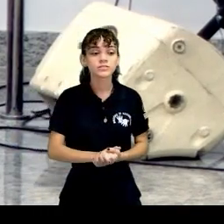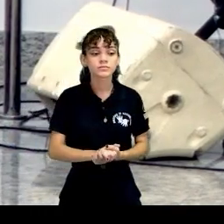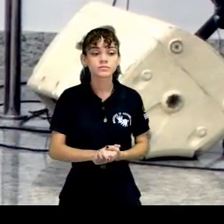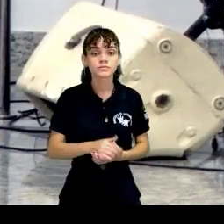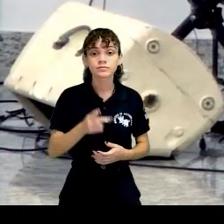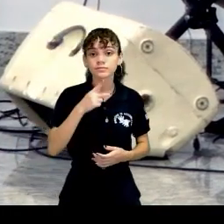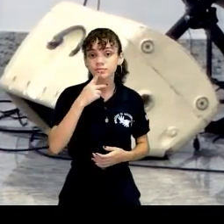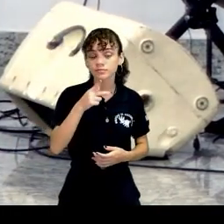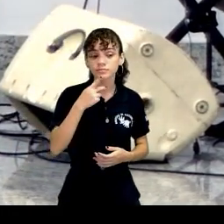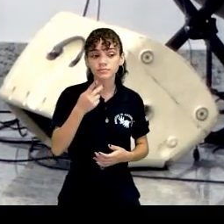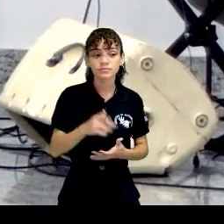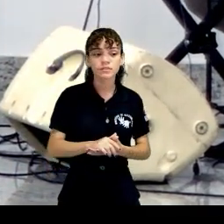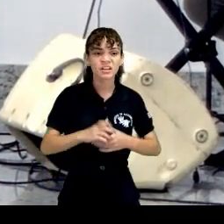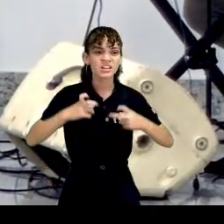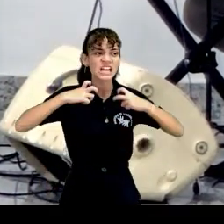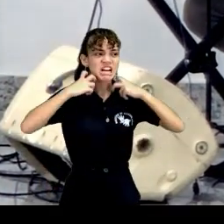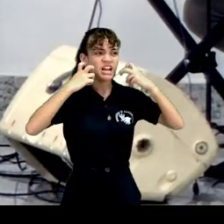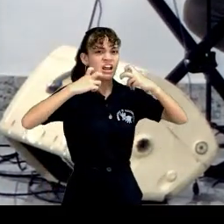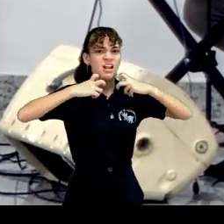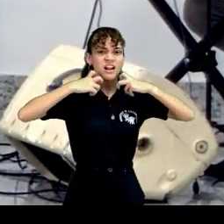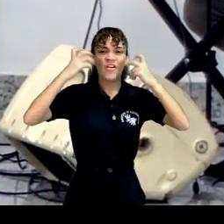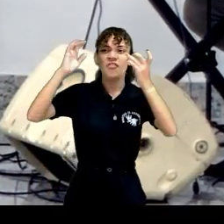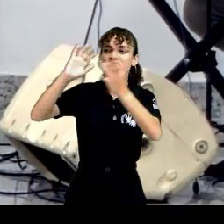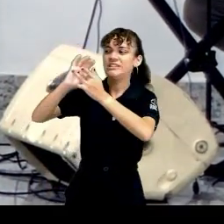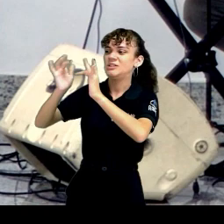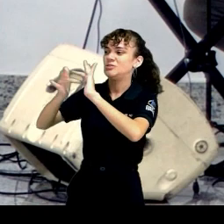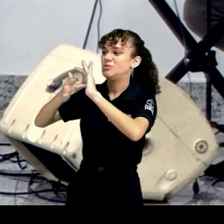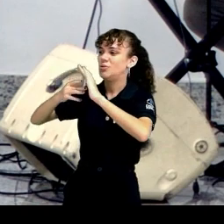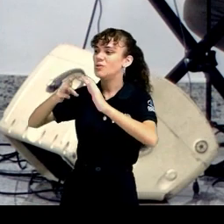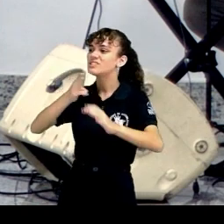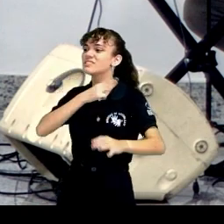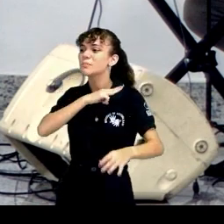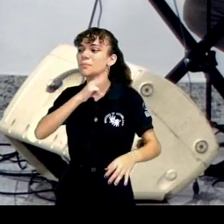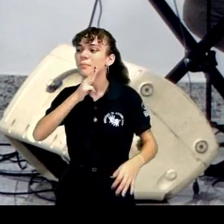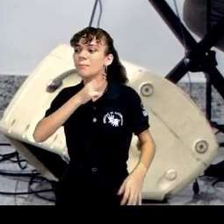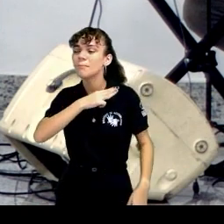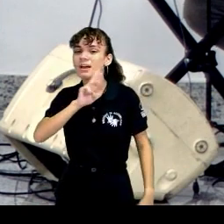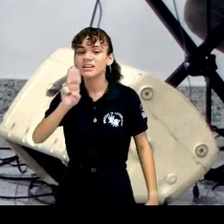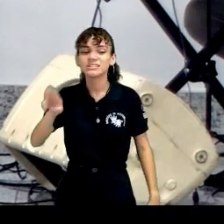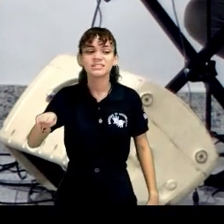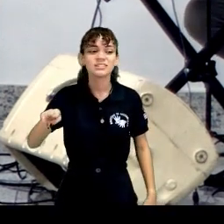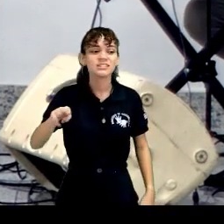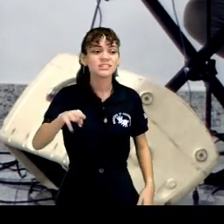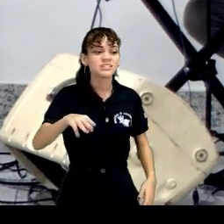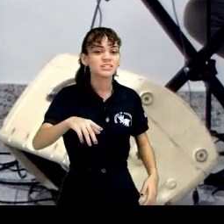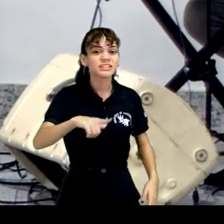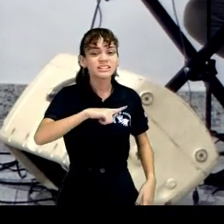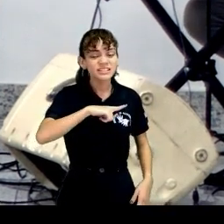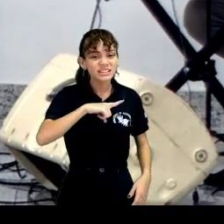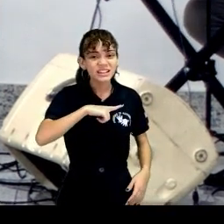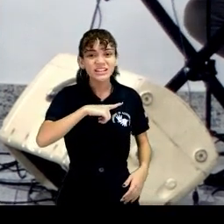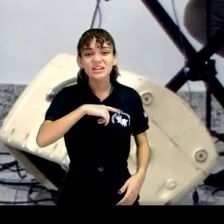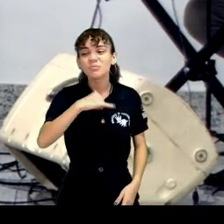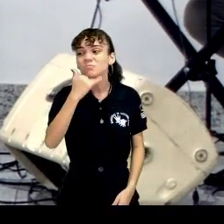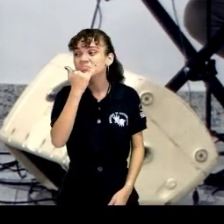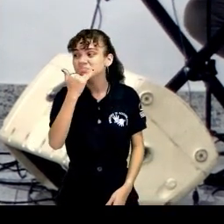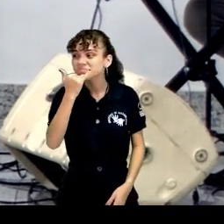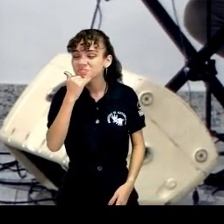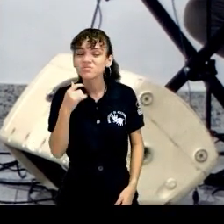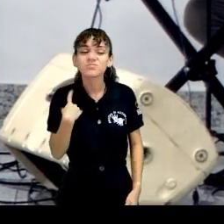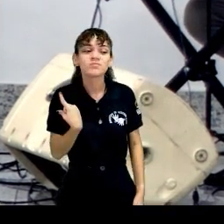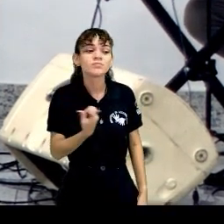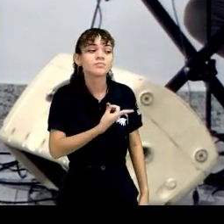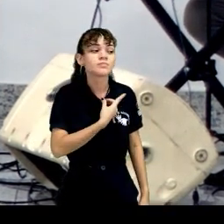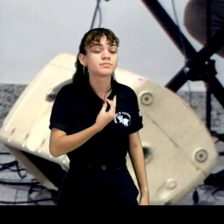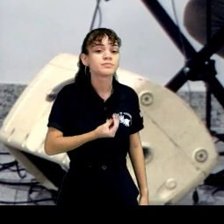tem piedade de nós. Aqueles homens começam a clamar à distância, pois não podiam se aproximar de ninguém, nem